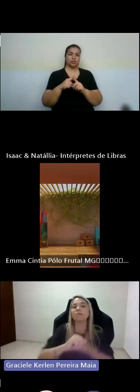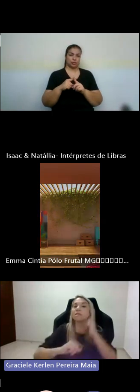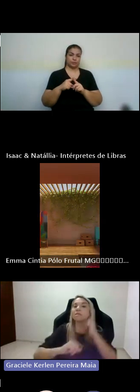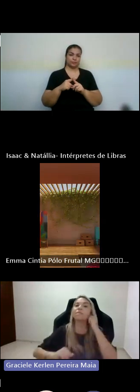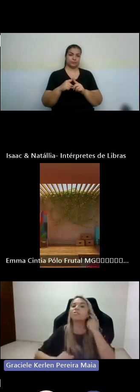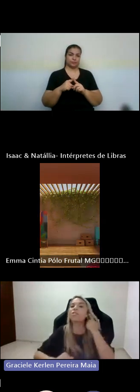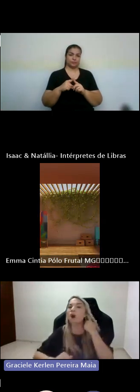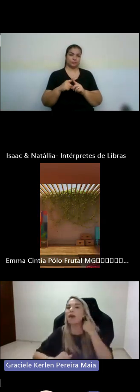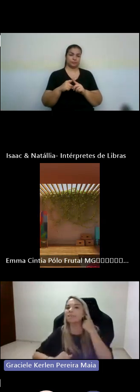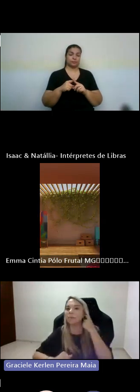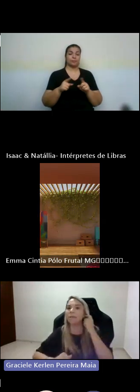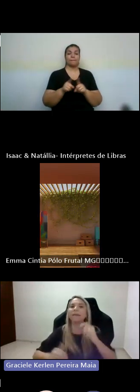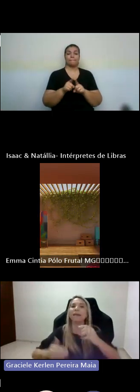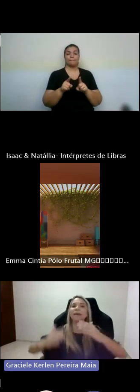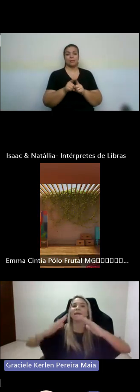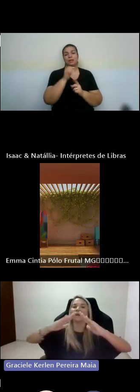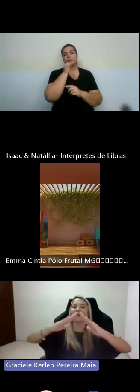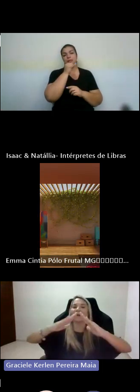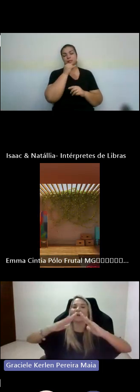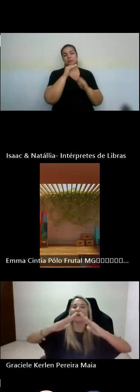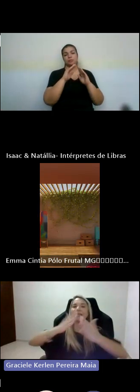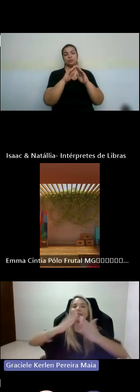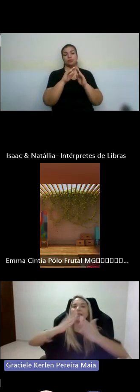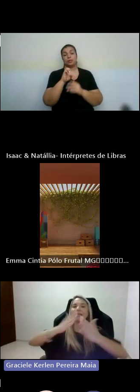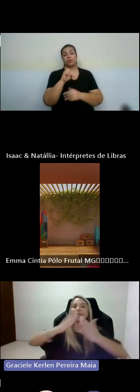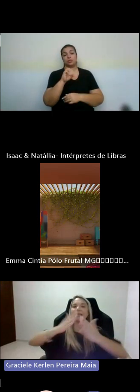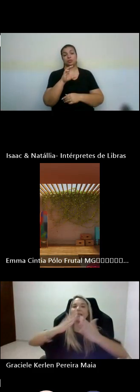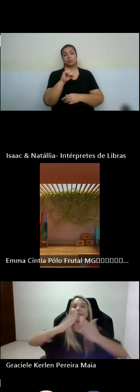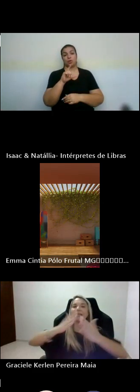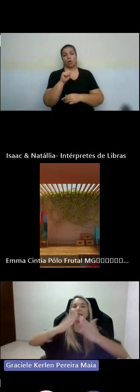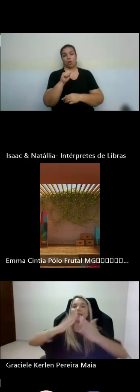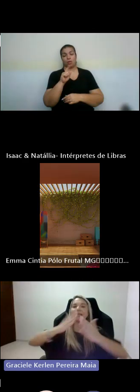Eu tenho o sinal de escola também, né? Casa,